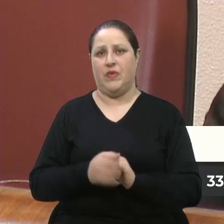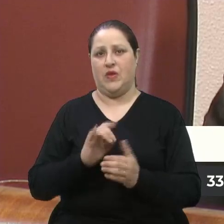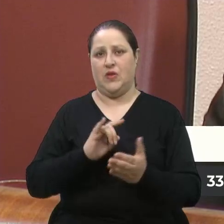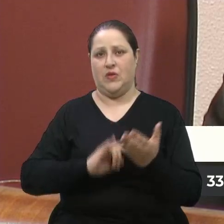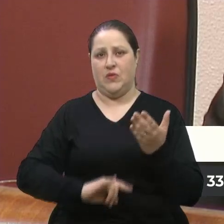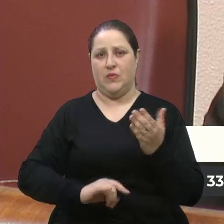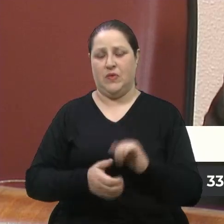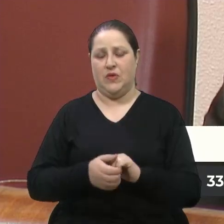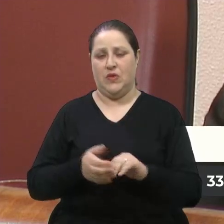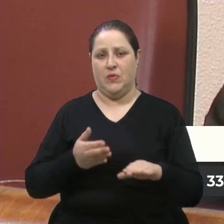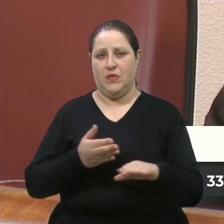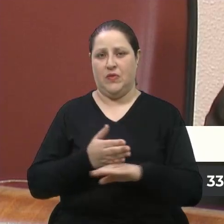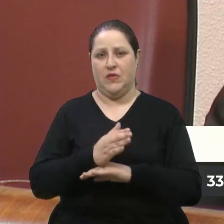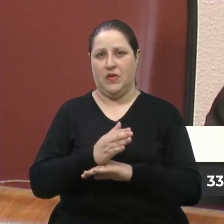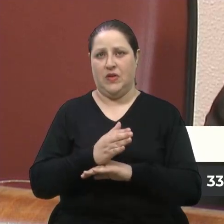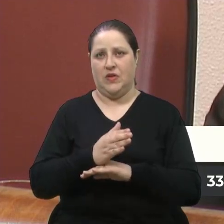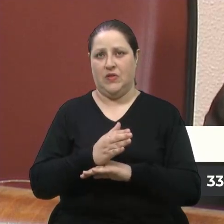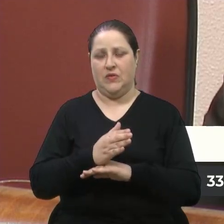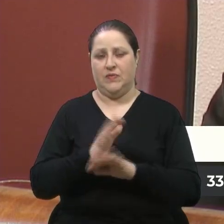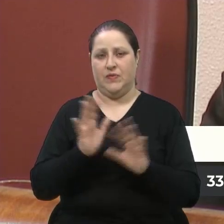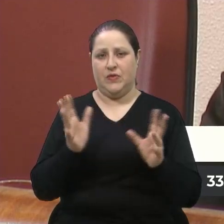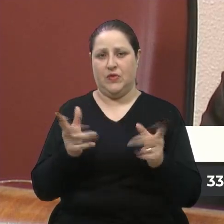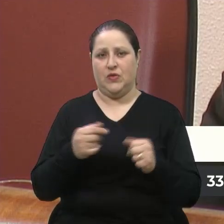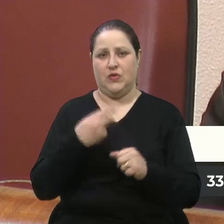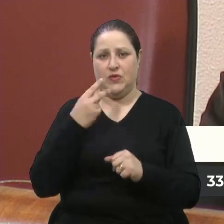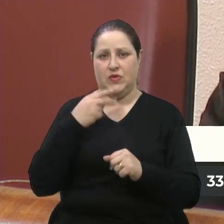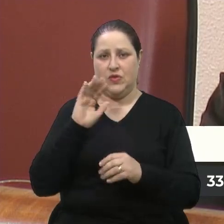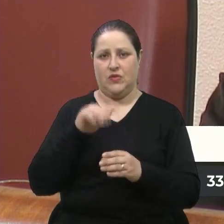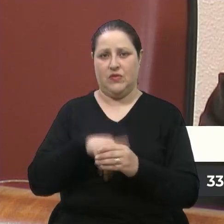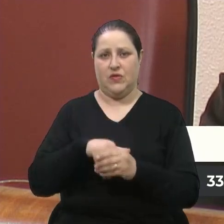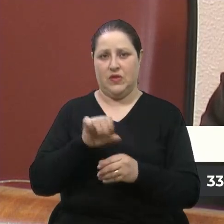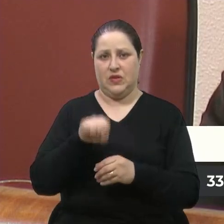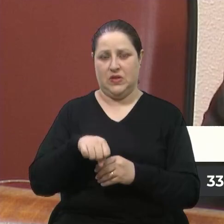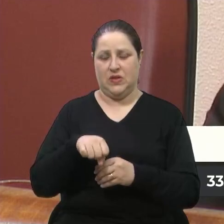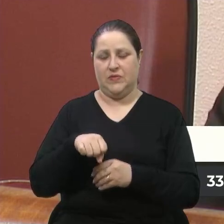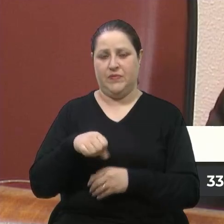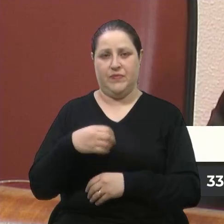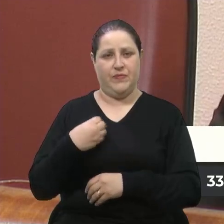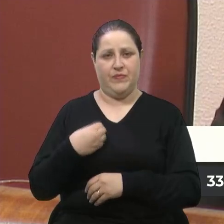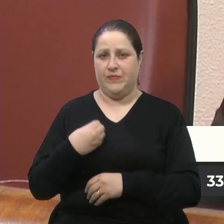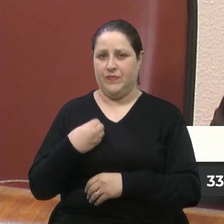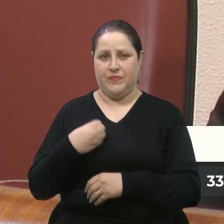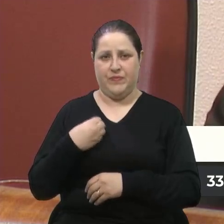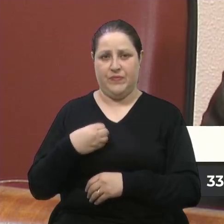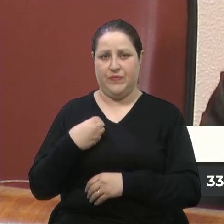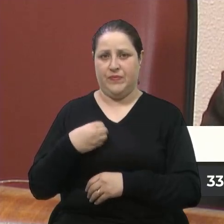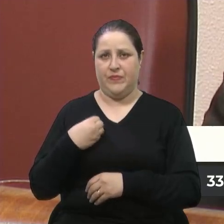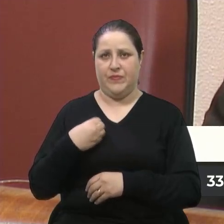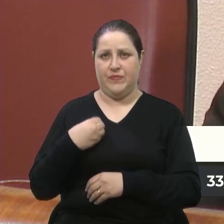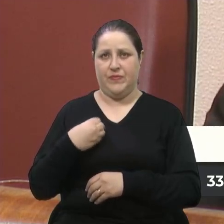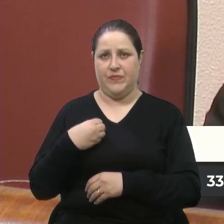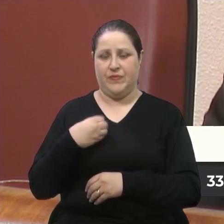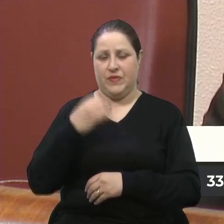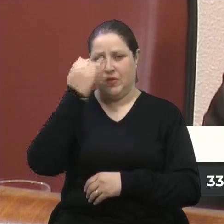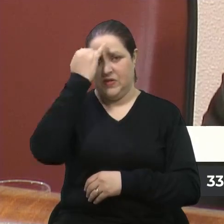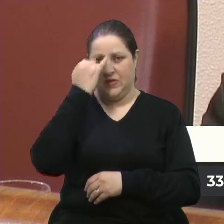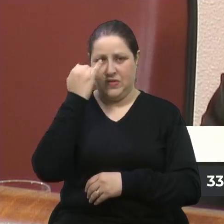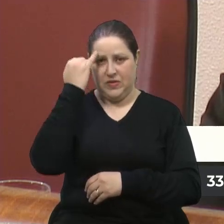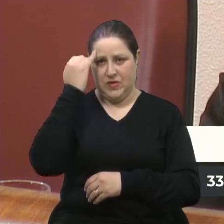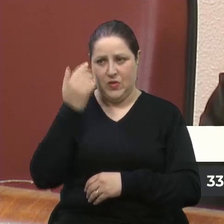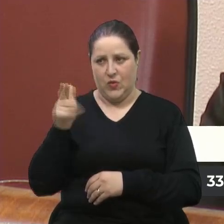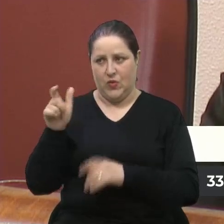foi aprovado por unanimidade, com ausência do vereador Zé D'Ambrosio em representação,